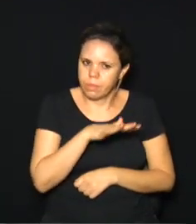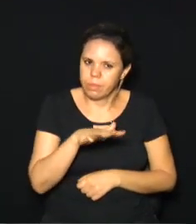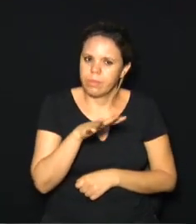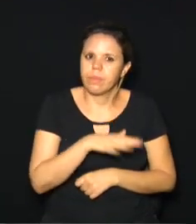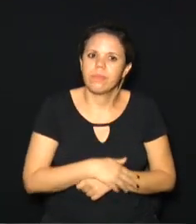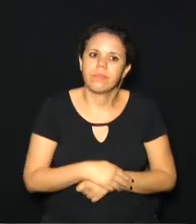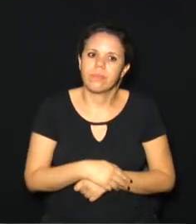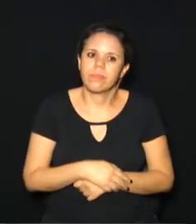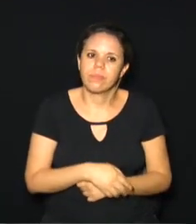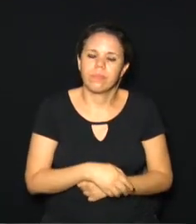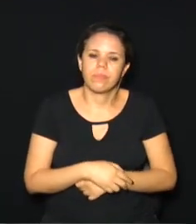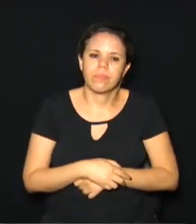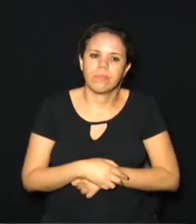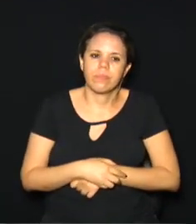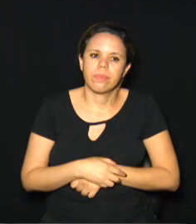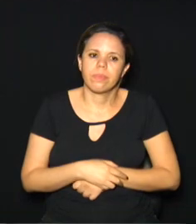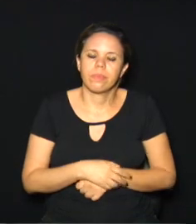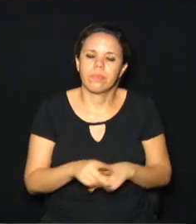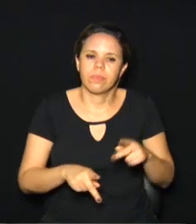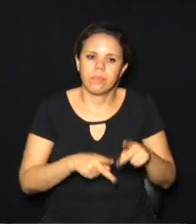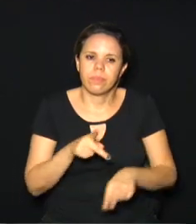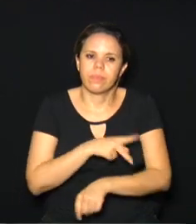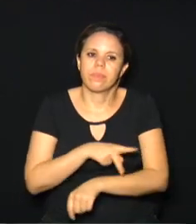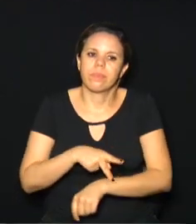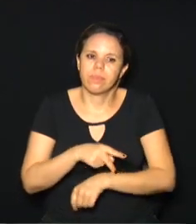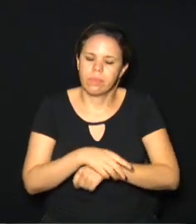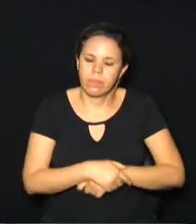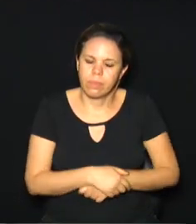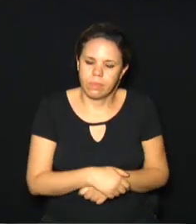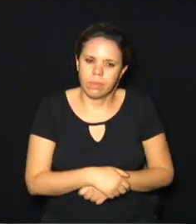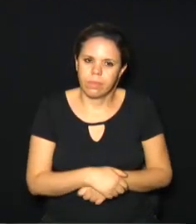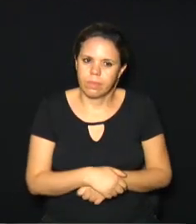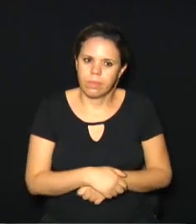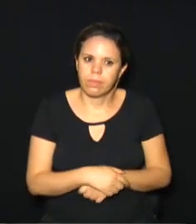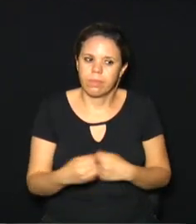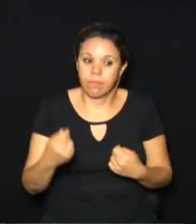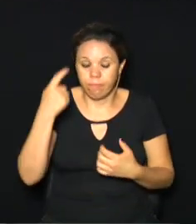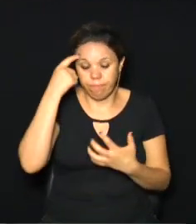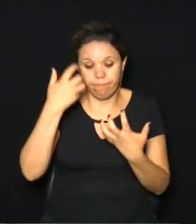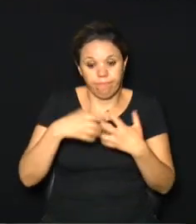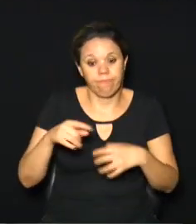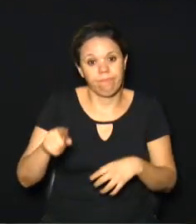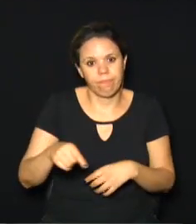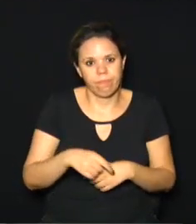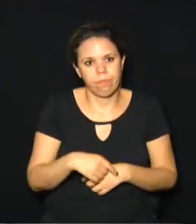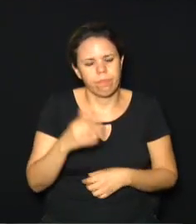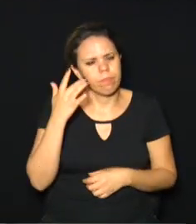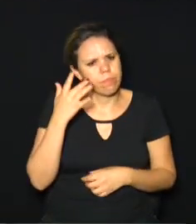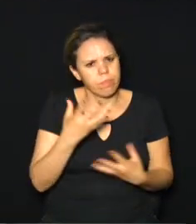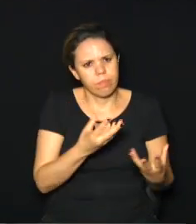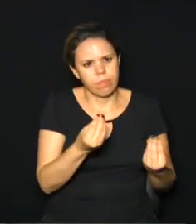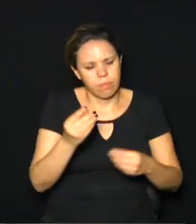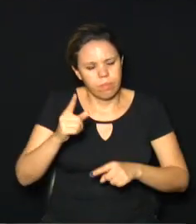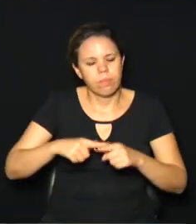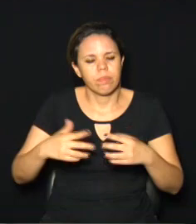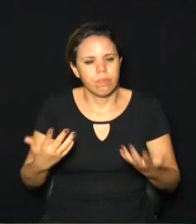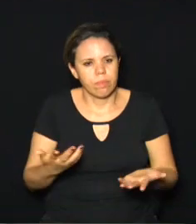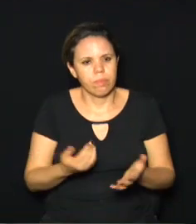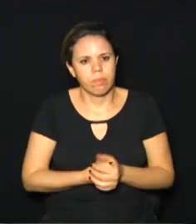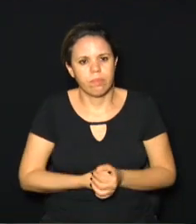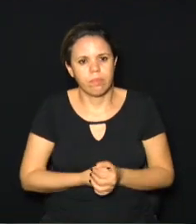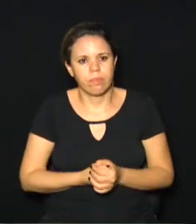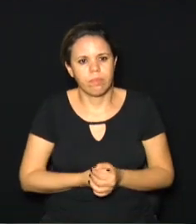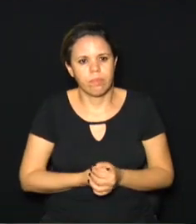geral, né? Pessoal de pedagogia. Nós temos que pensar nisso. Eu acho que nós temos muito material,